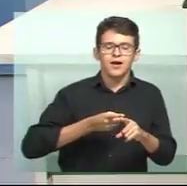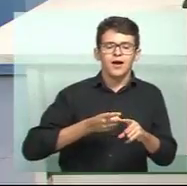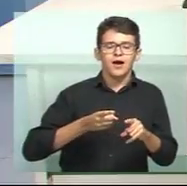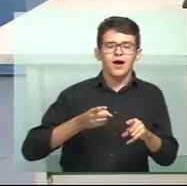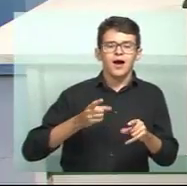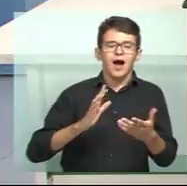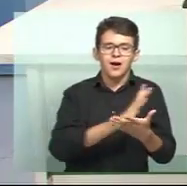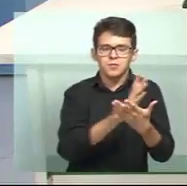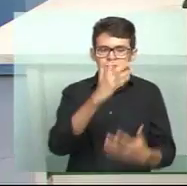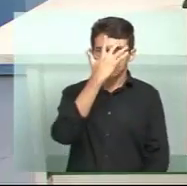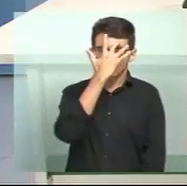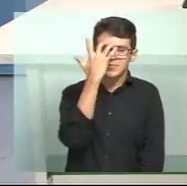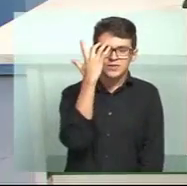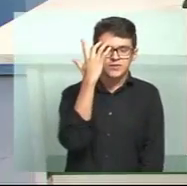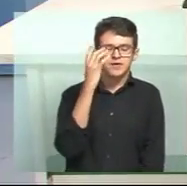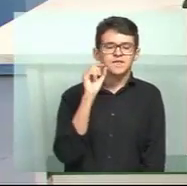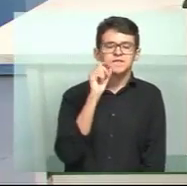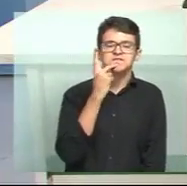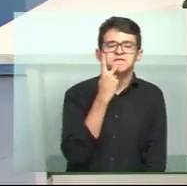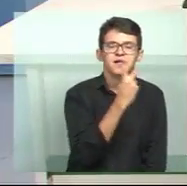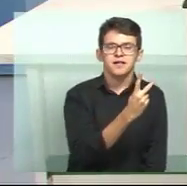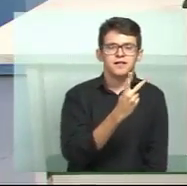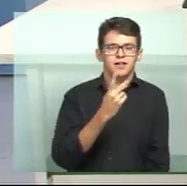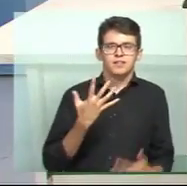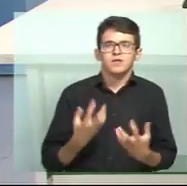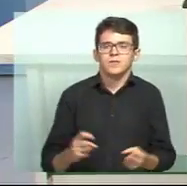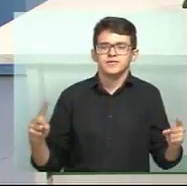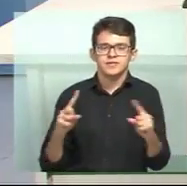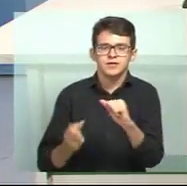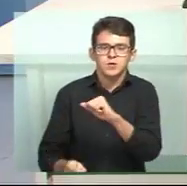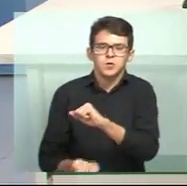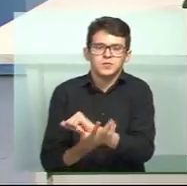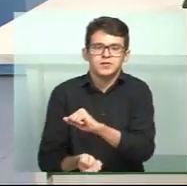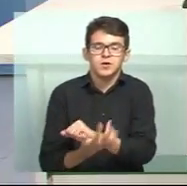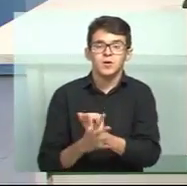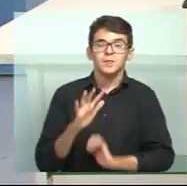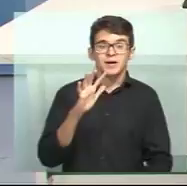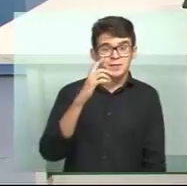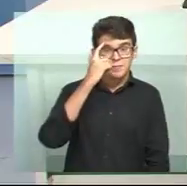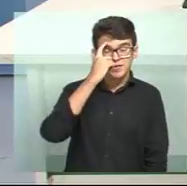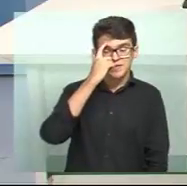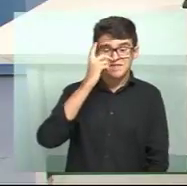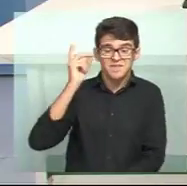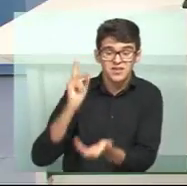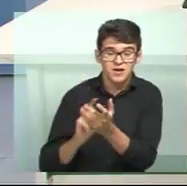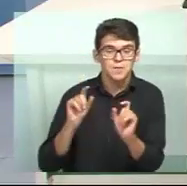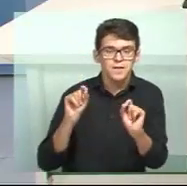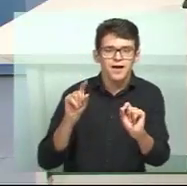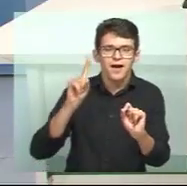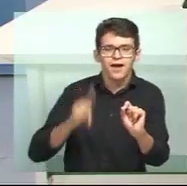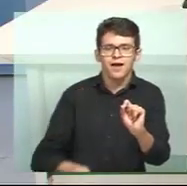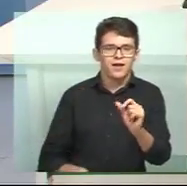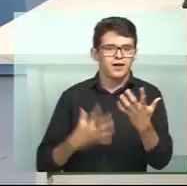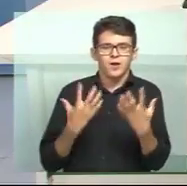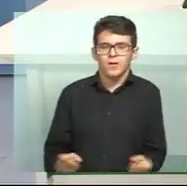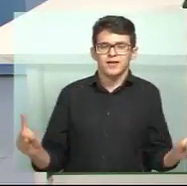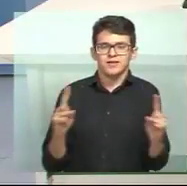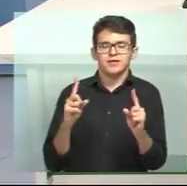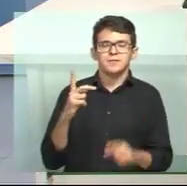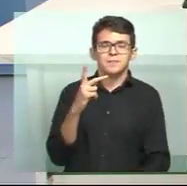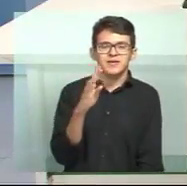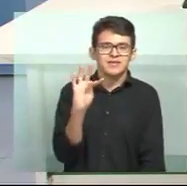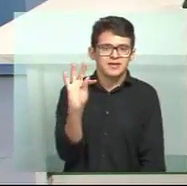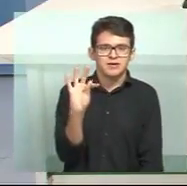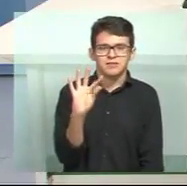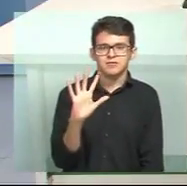PT ou se é contra a corrupção, não. A corrupção existiu nesse país desde o tempo que o Cabral chegou aqui, né? Não foi o PT que inventou a corrupção,